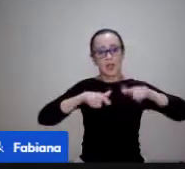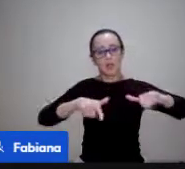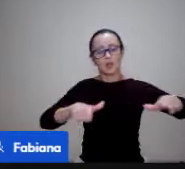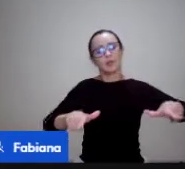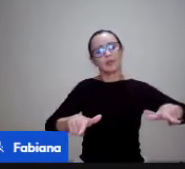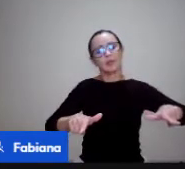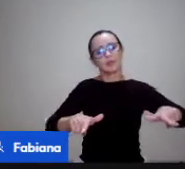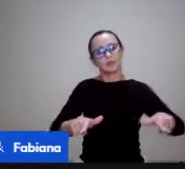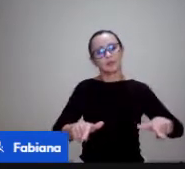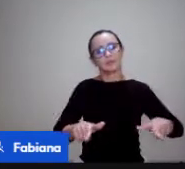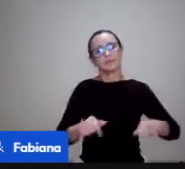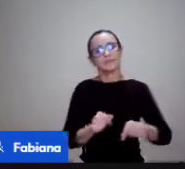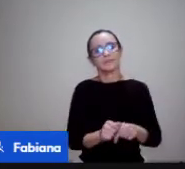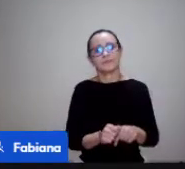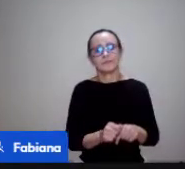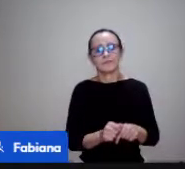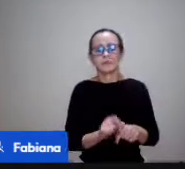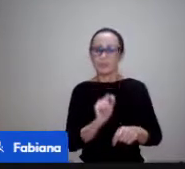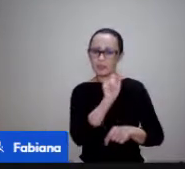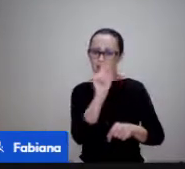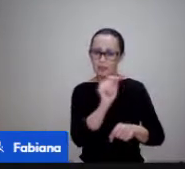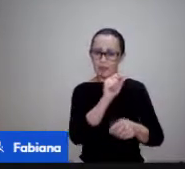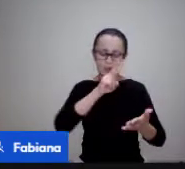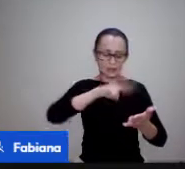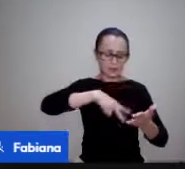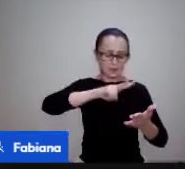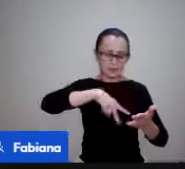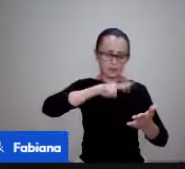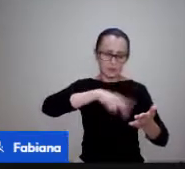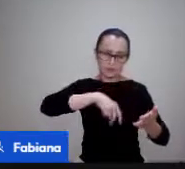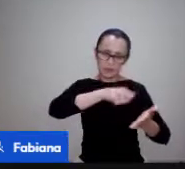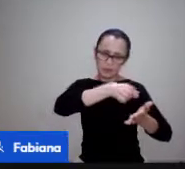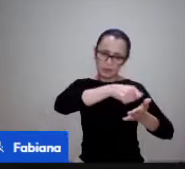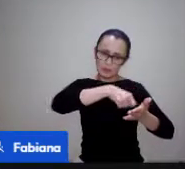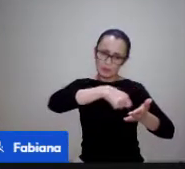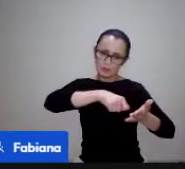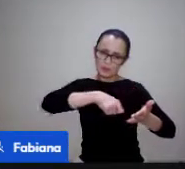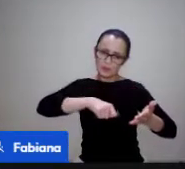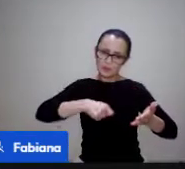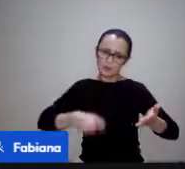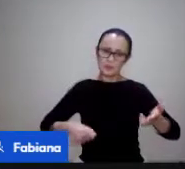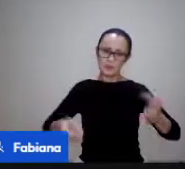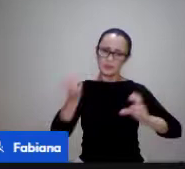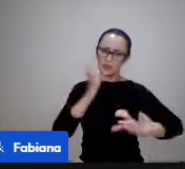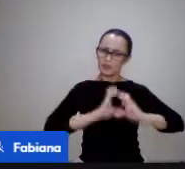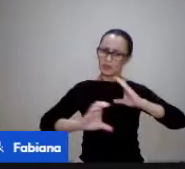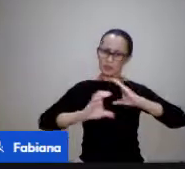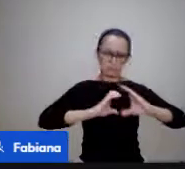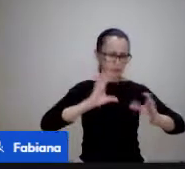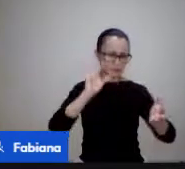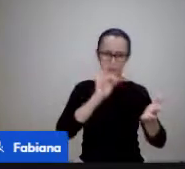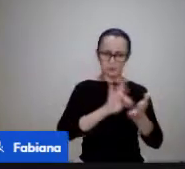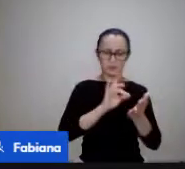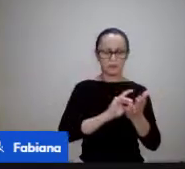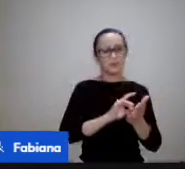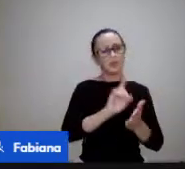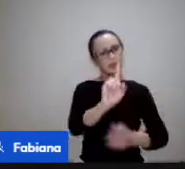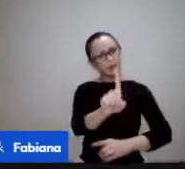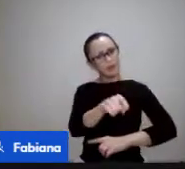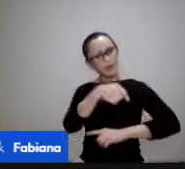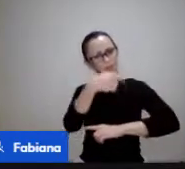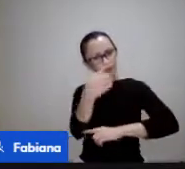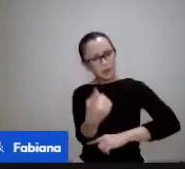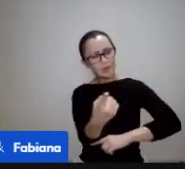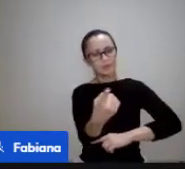usual, né, que é a leitura e a escrita como uma forma de comunicação, para depois um desenvolvimento mais